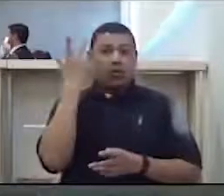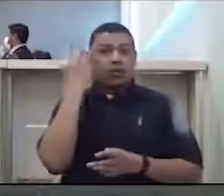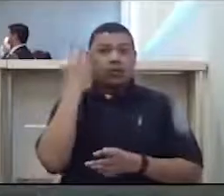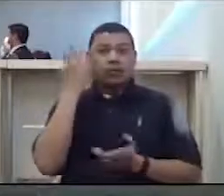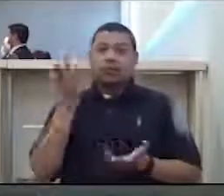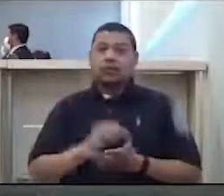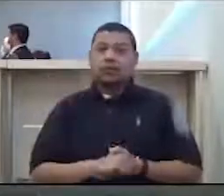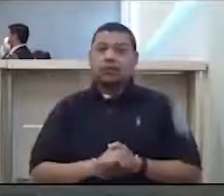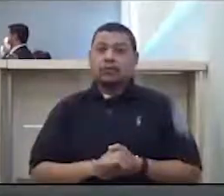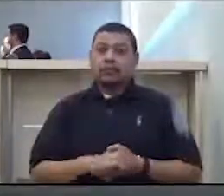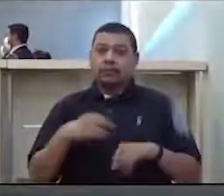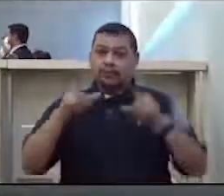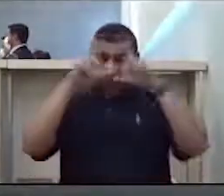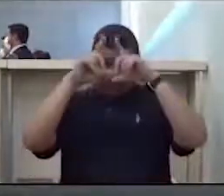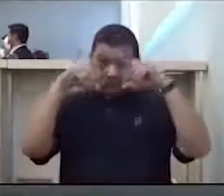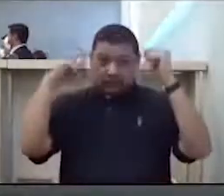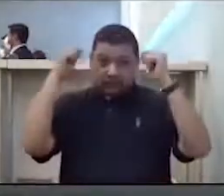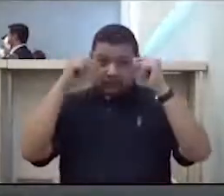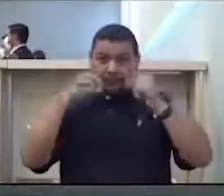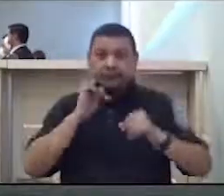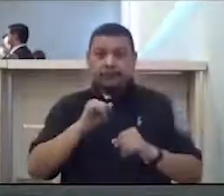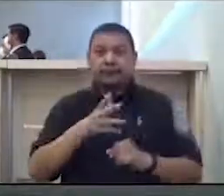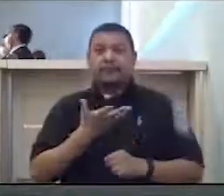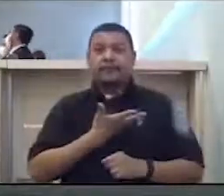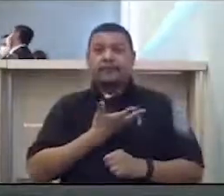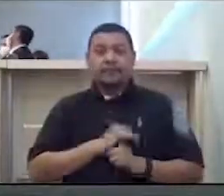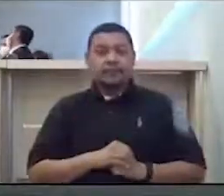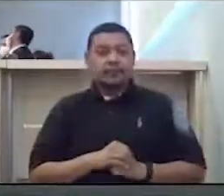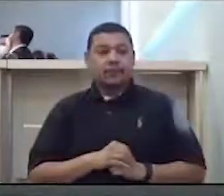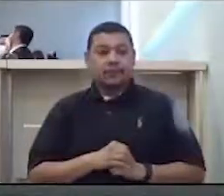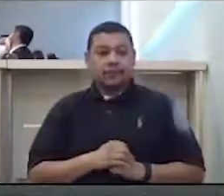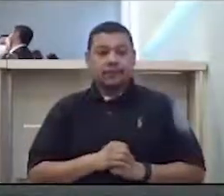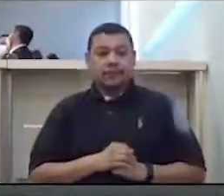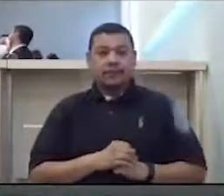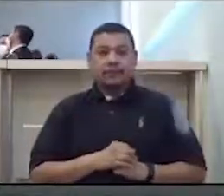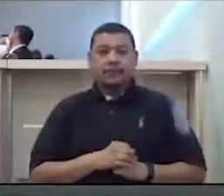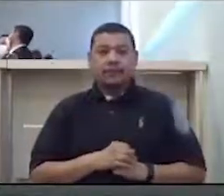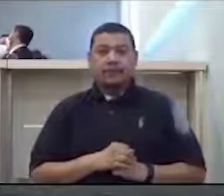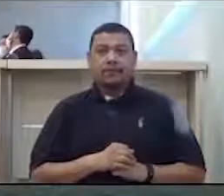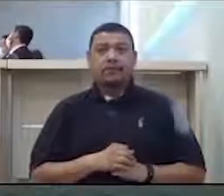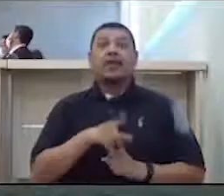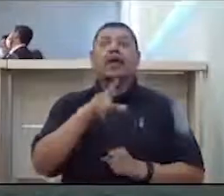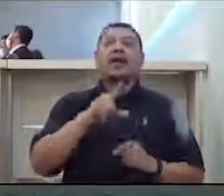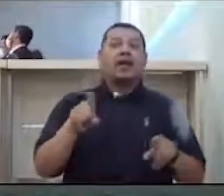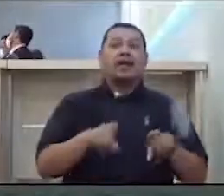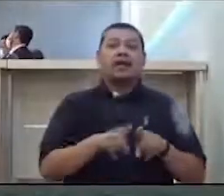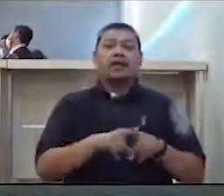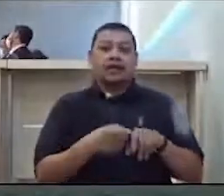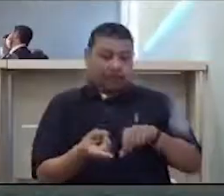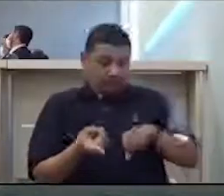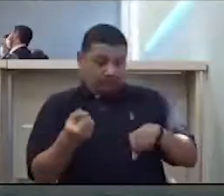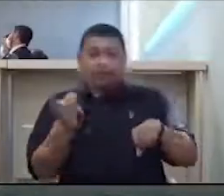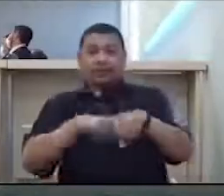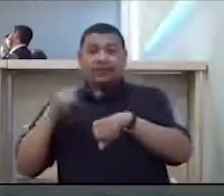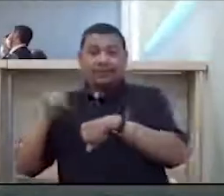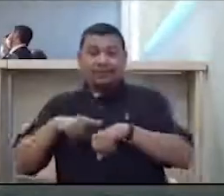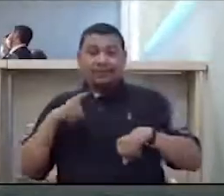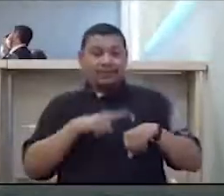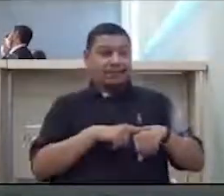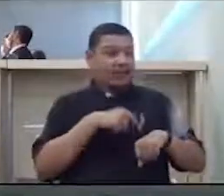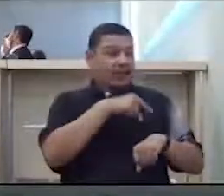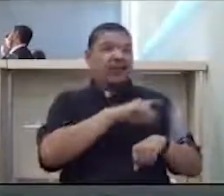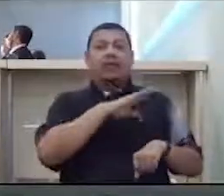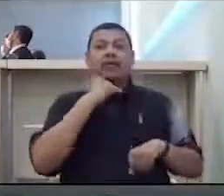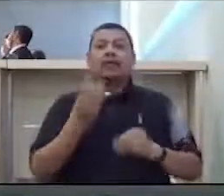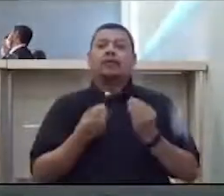enfermeiro. O próprio parente chegar ali e começar, imagina, se pega uma bactéria, alguma coisa e mata e vem a óbito esse paciente,